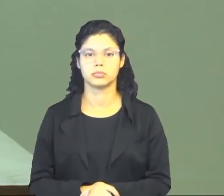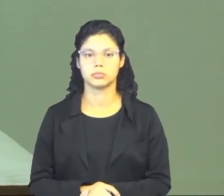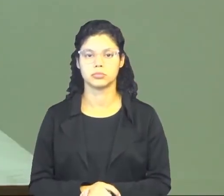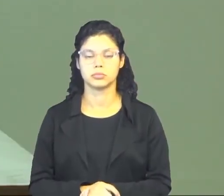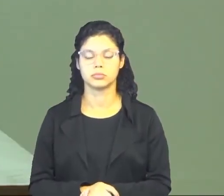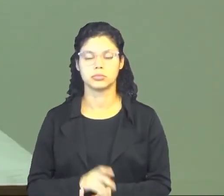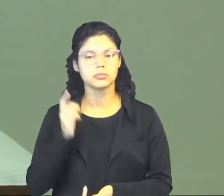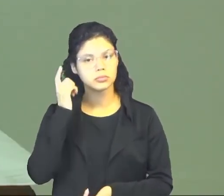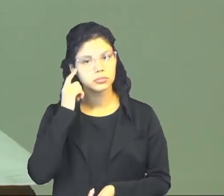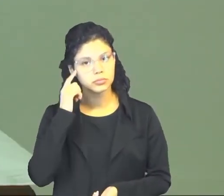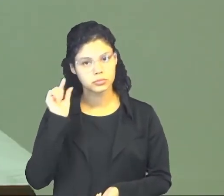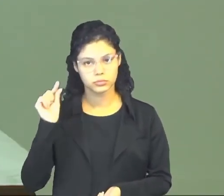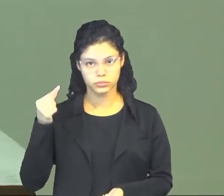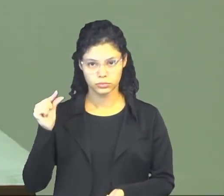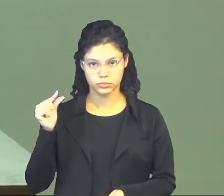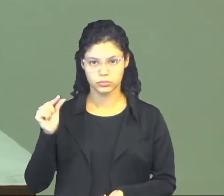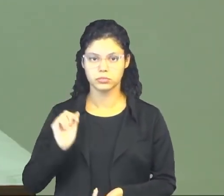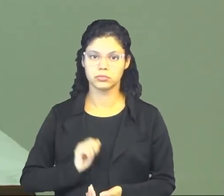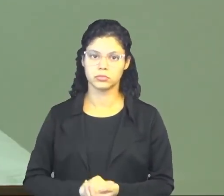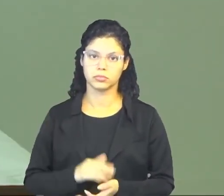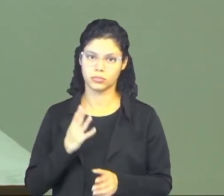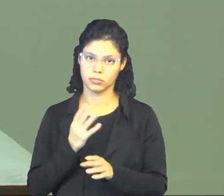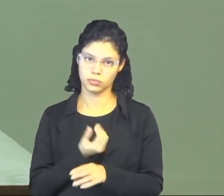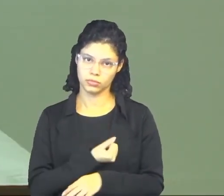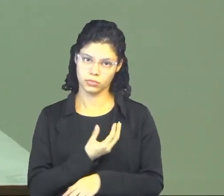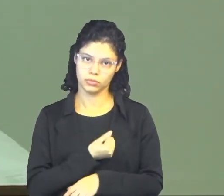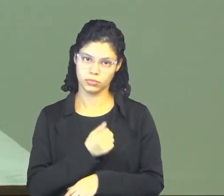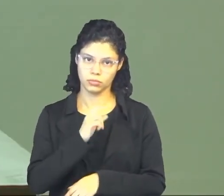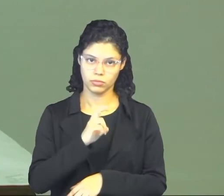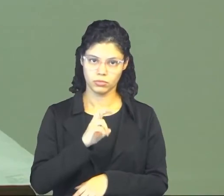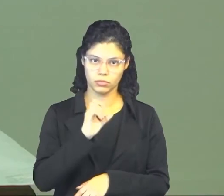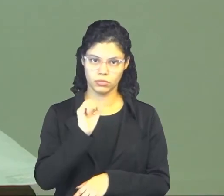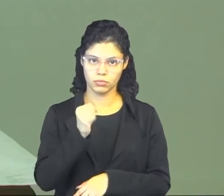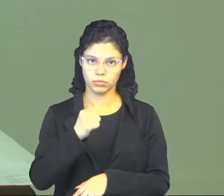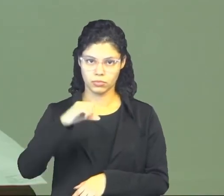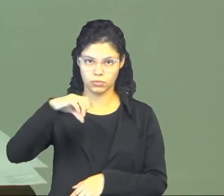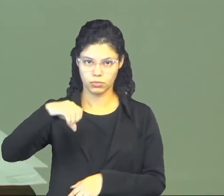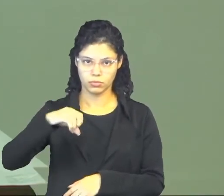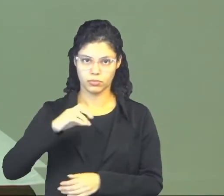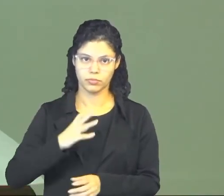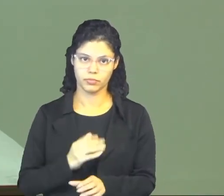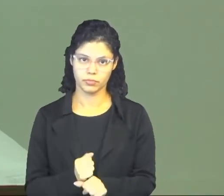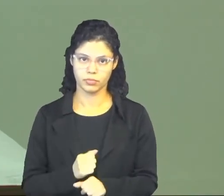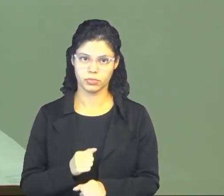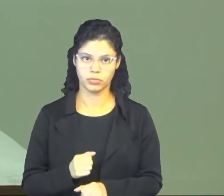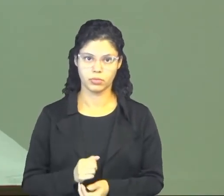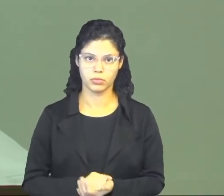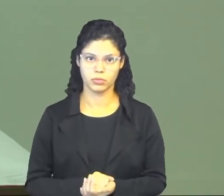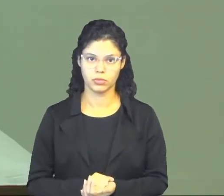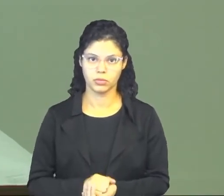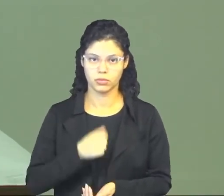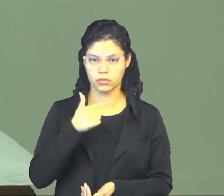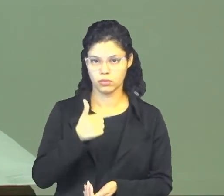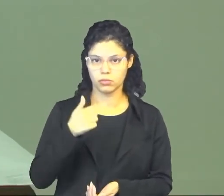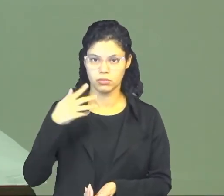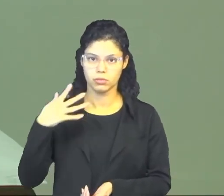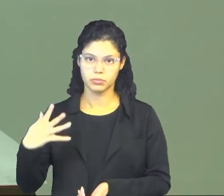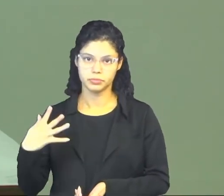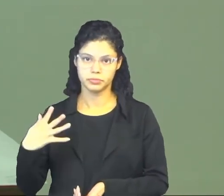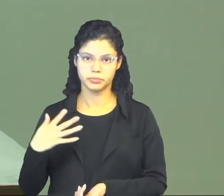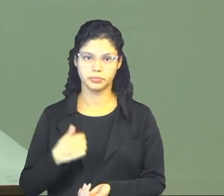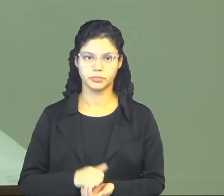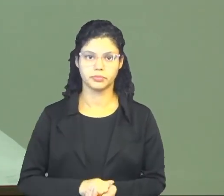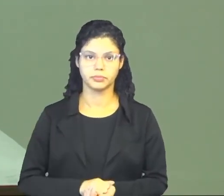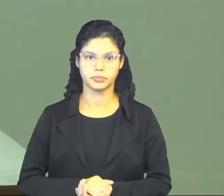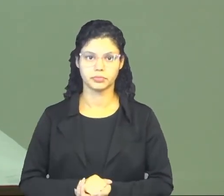você pense um pouquinho aí, ó. Você vai ter o número 589 mais 24.